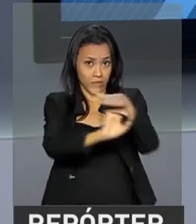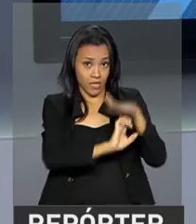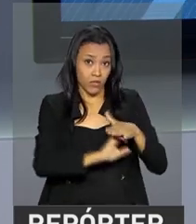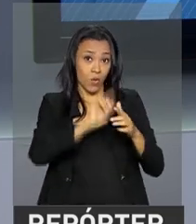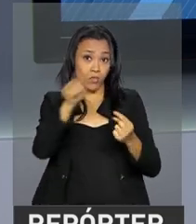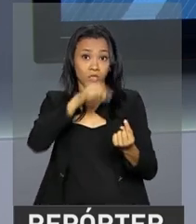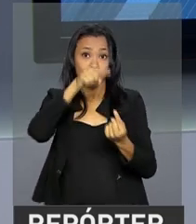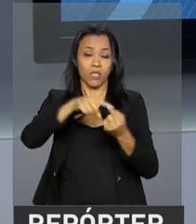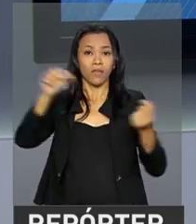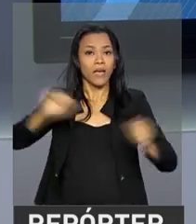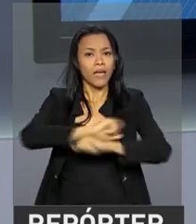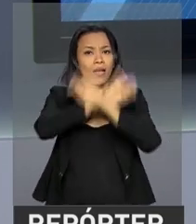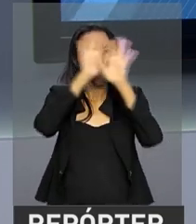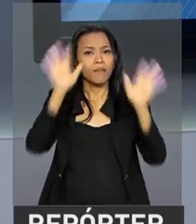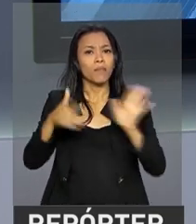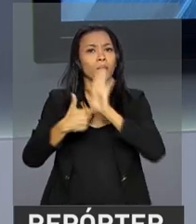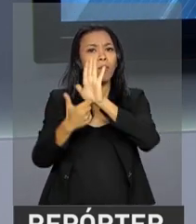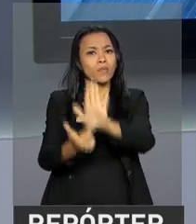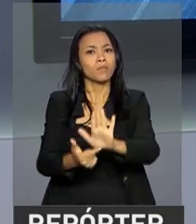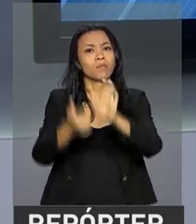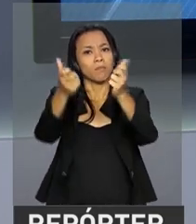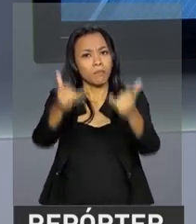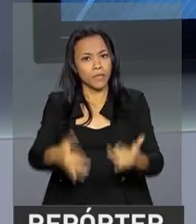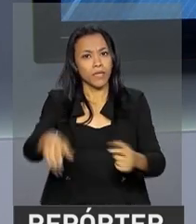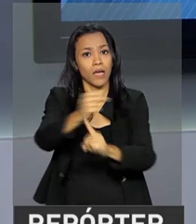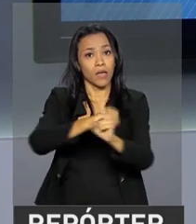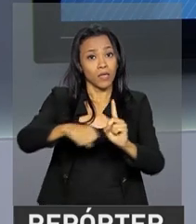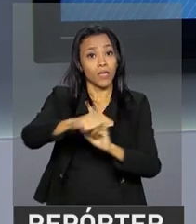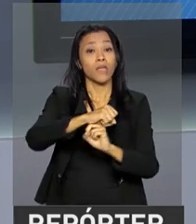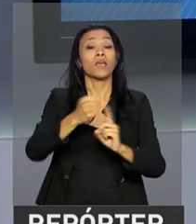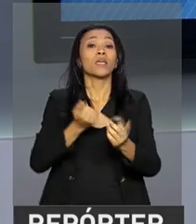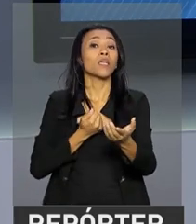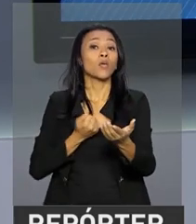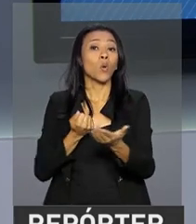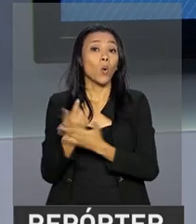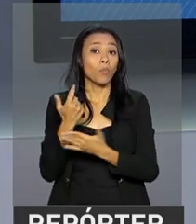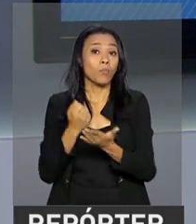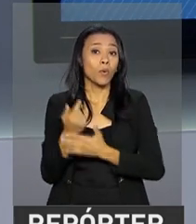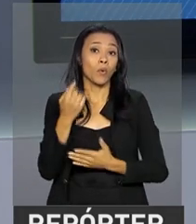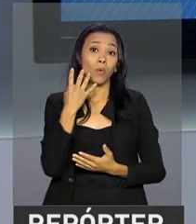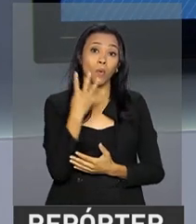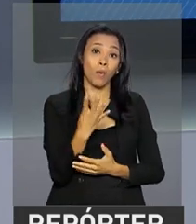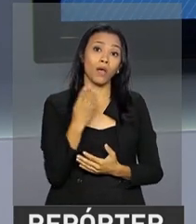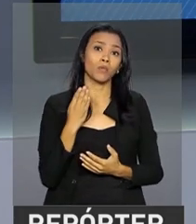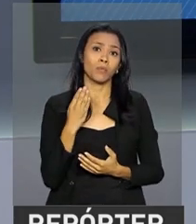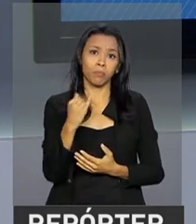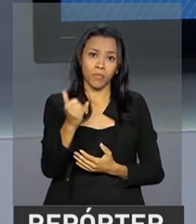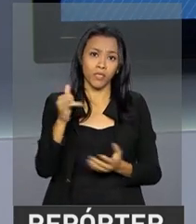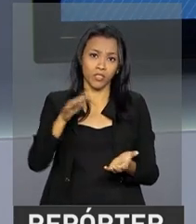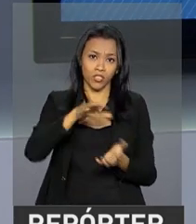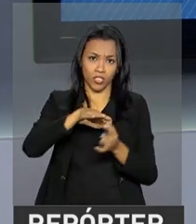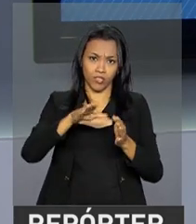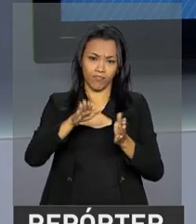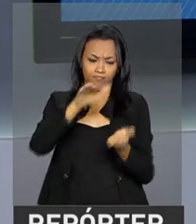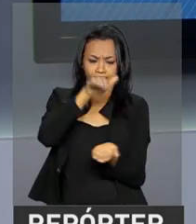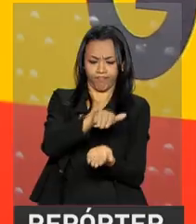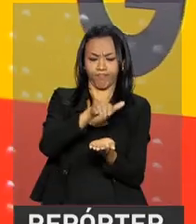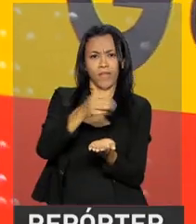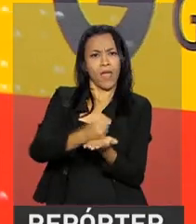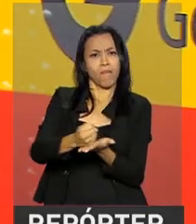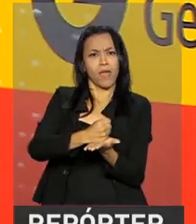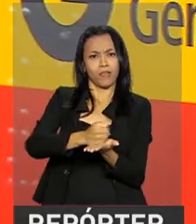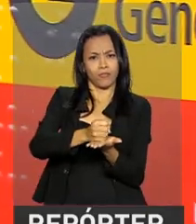dar mais transparência à população do país que consumiu em 2016 quatro milhões e meio de embalagens de remédios